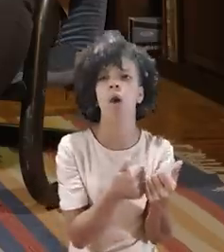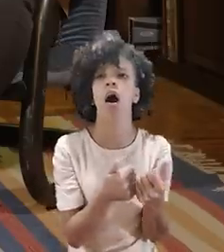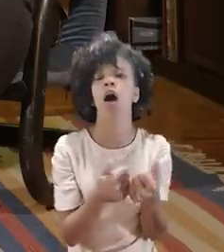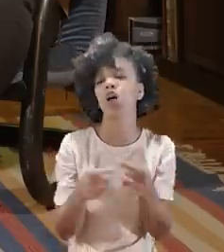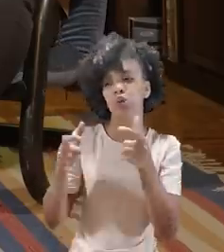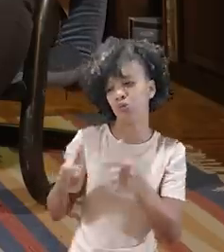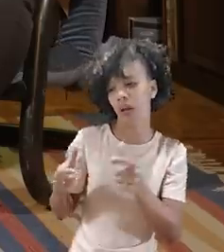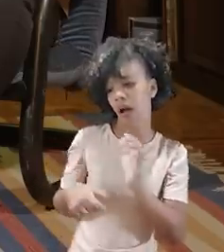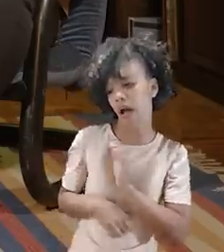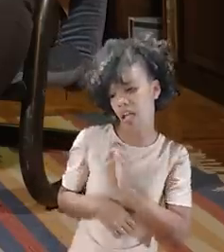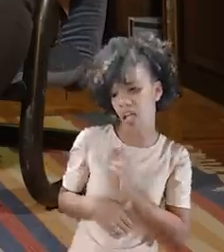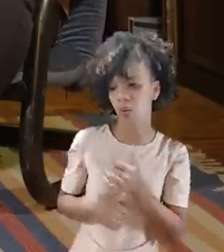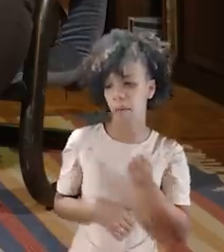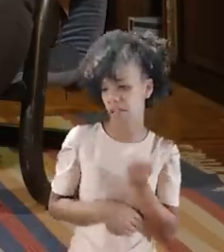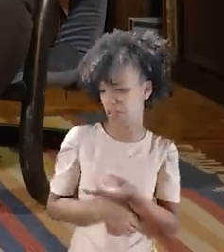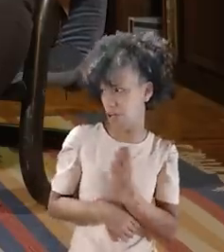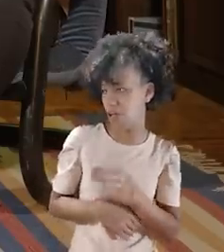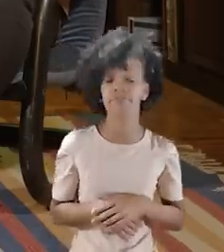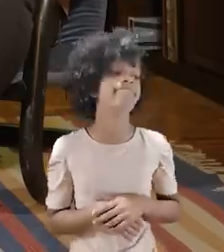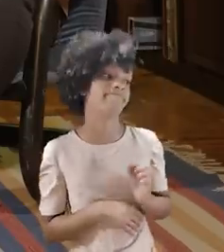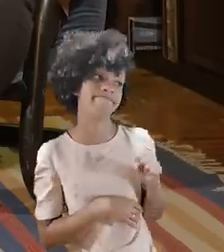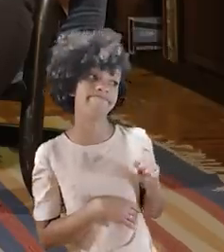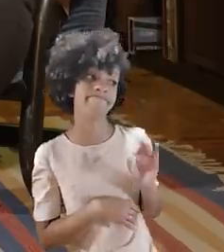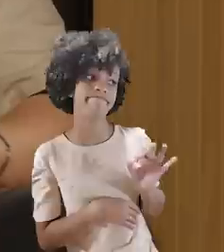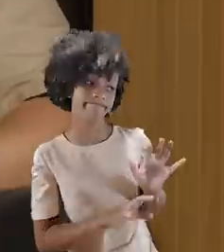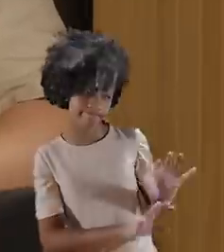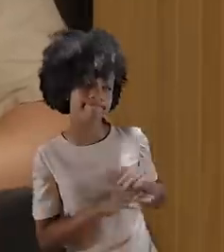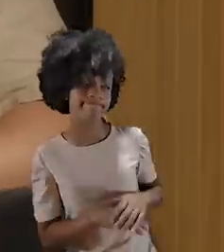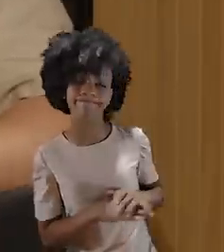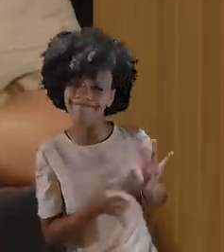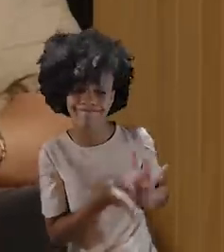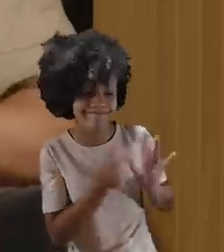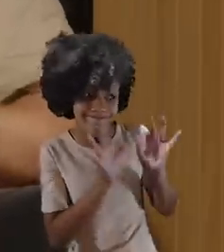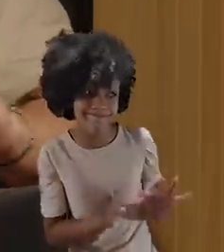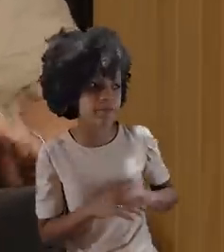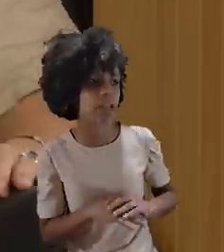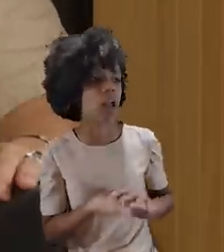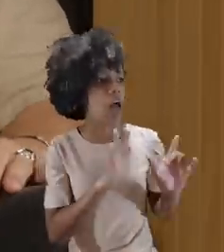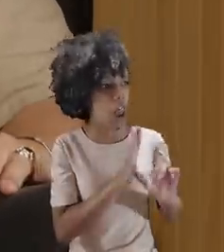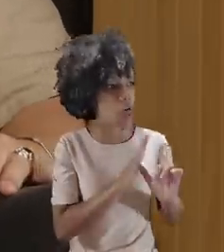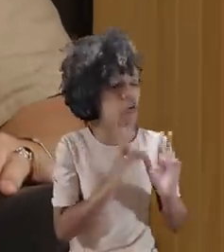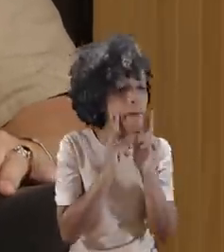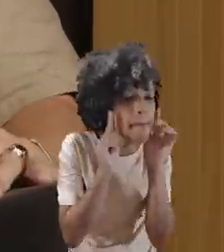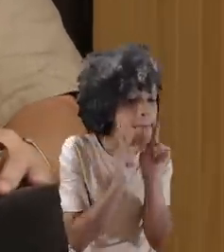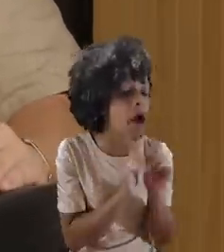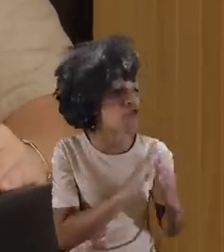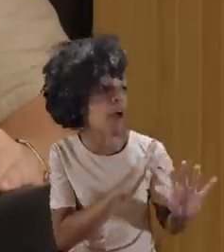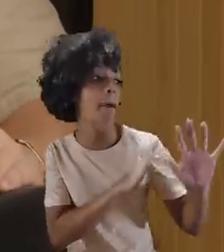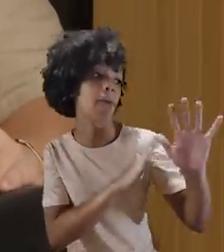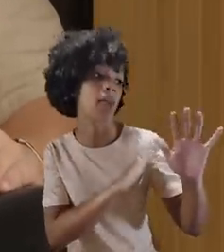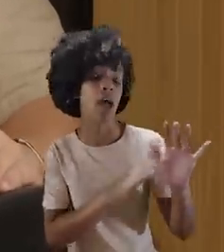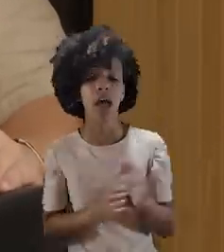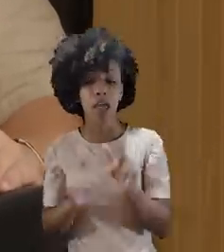boa no lugar rico é mais exclusão é exatamente isso exatamente a barbearia de quebrada